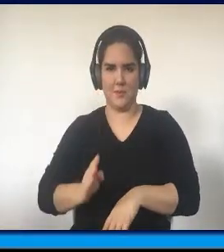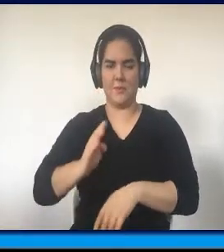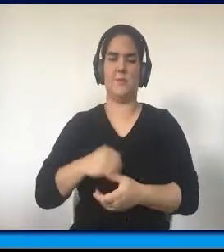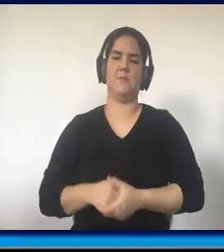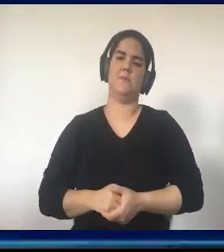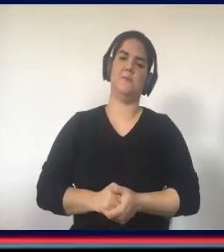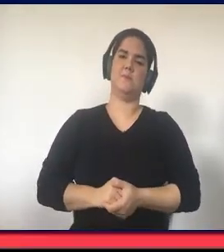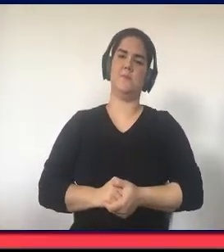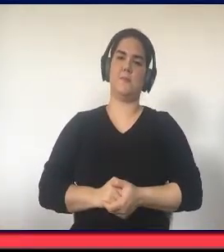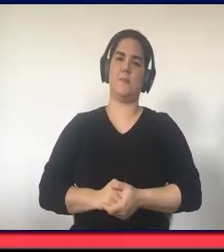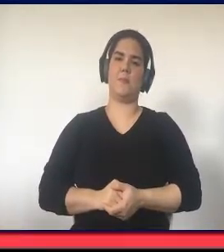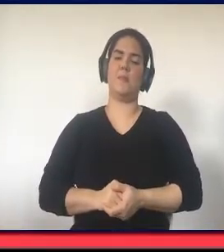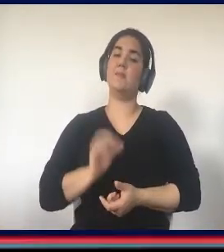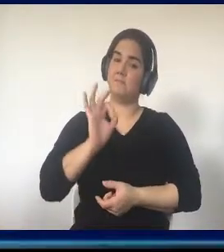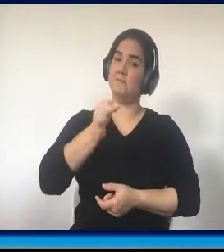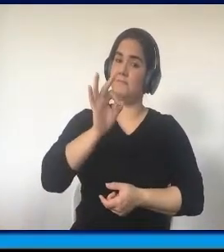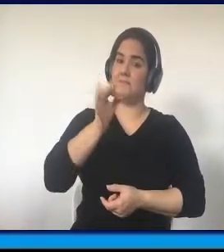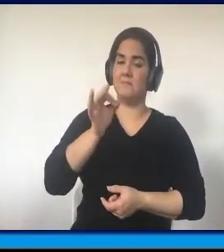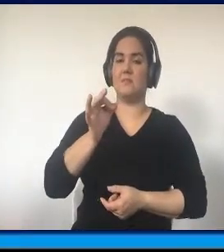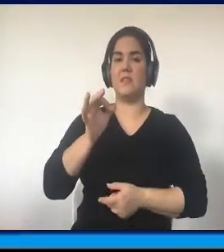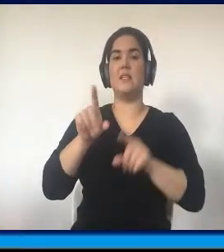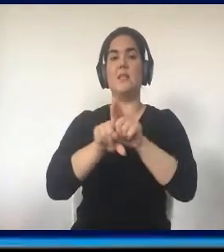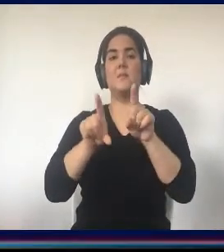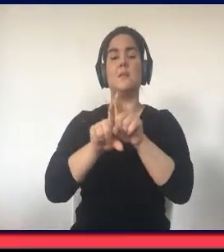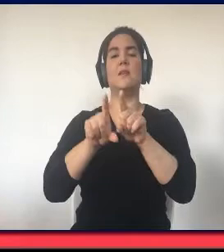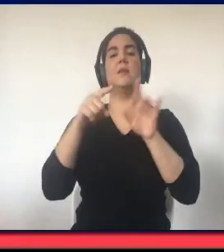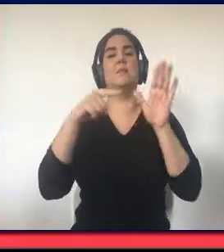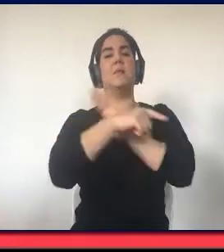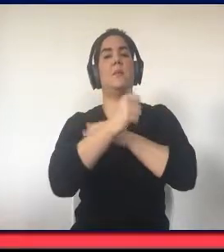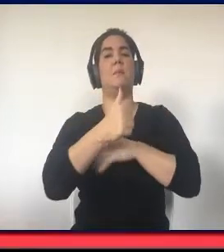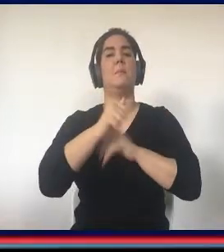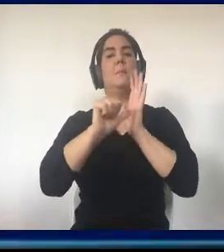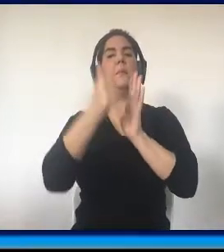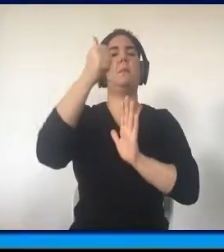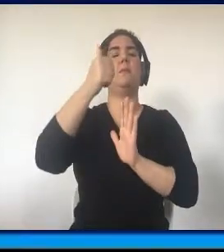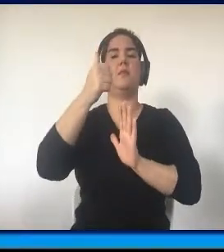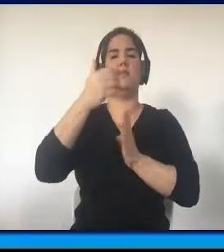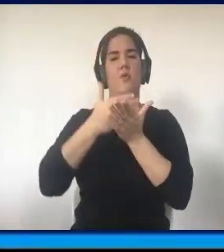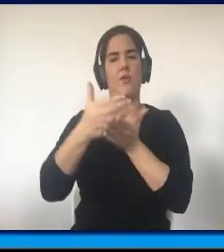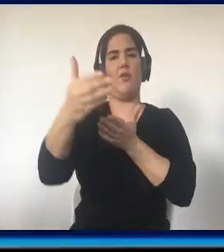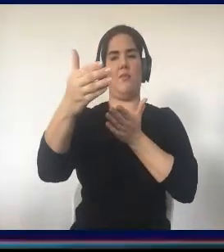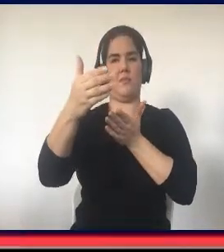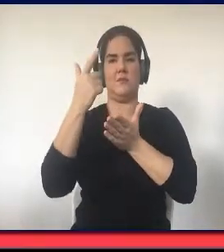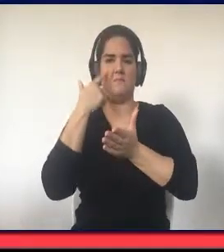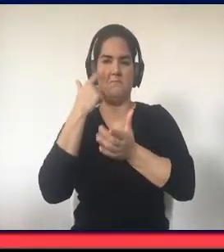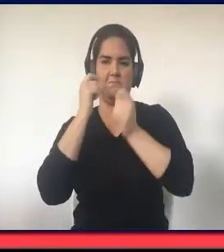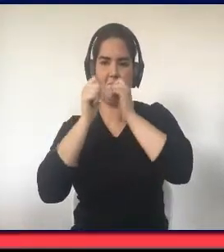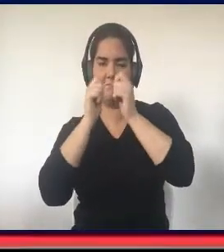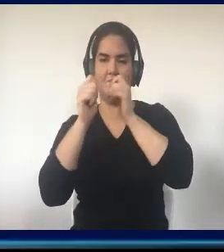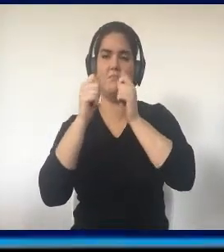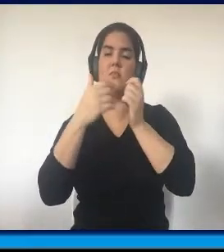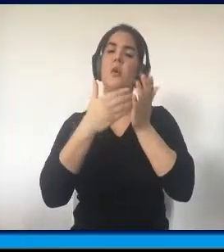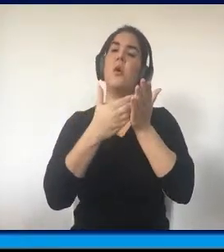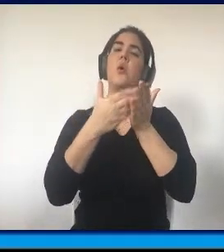É isso aí. E, Kleber, a primeira pergunta que fica aqui para a gente iniciar é como que começou, da onde que veio essa ideia de